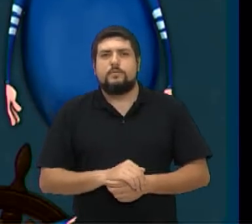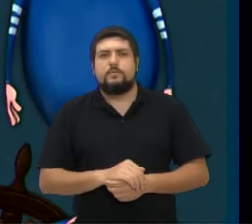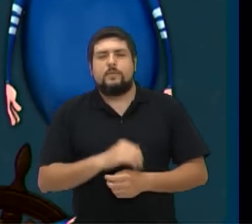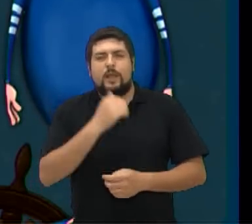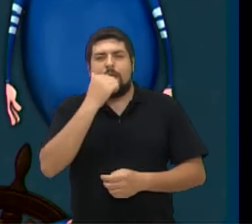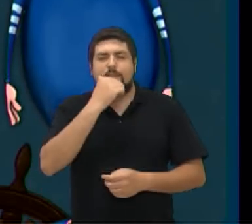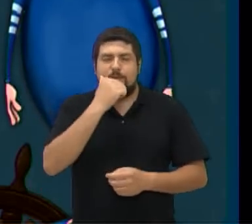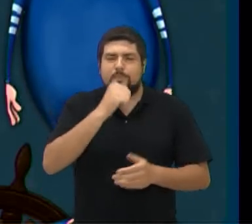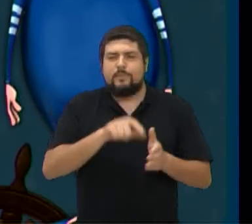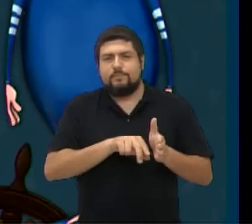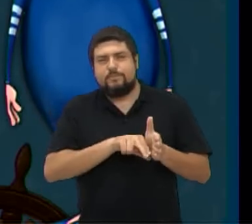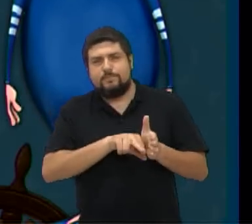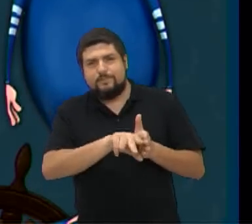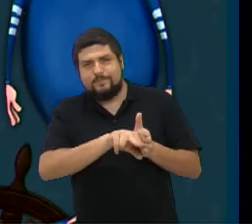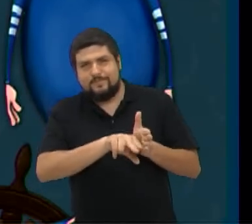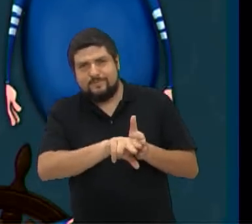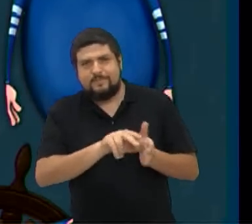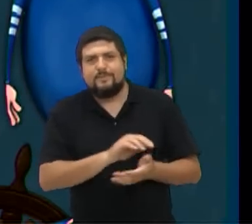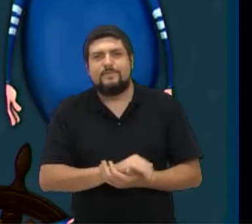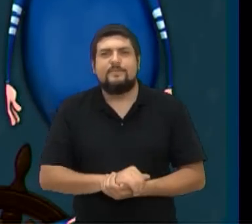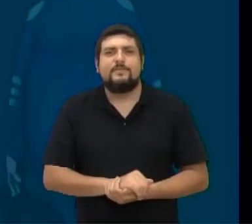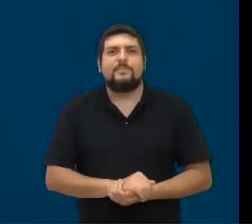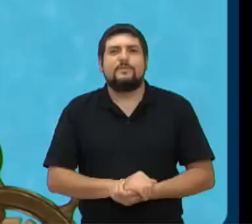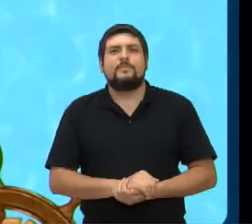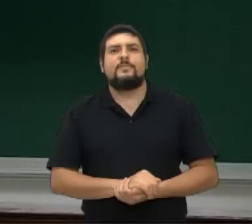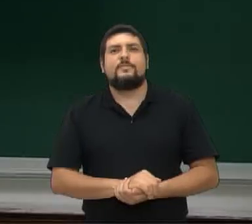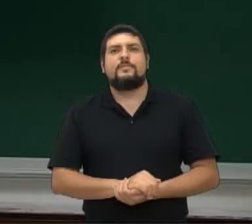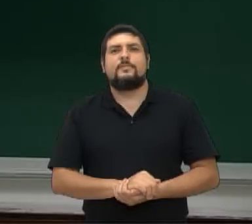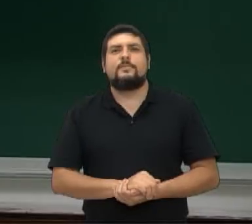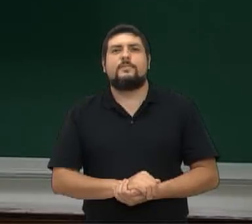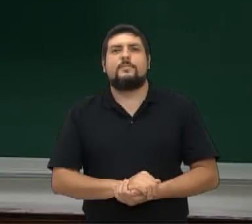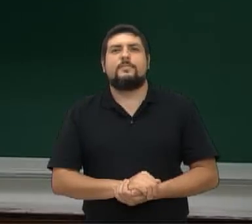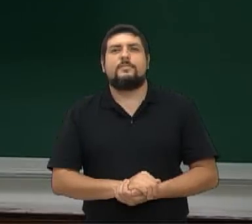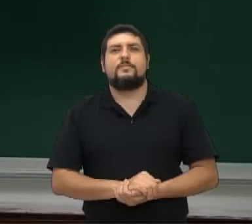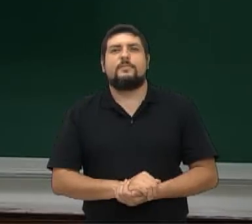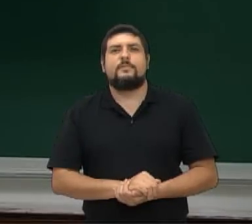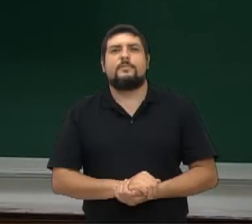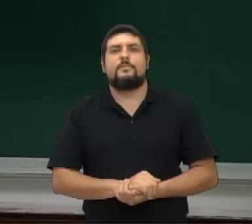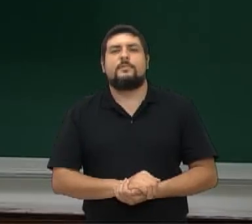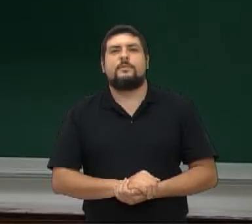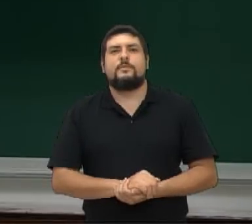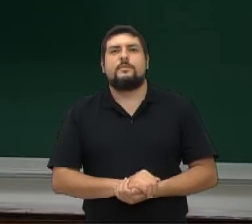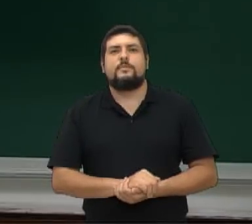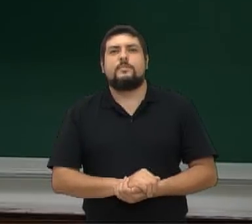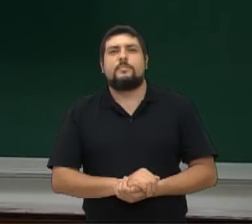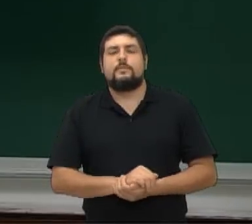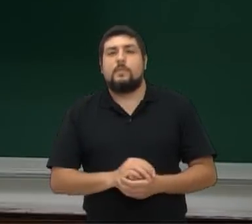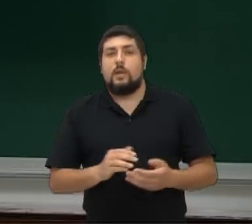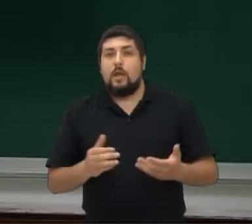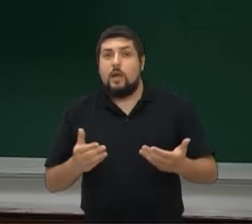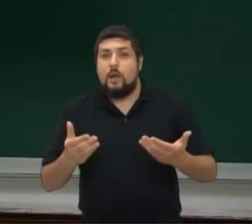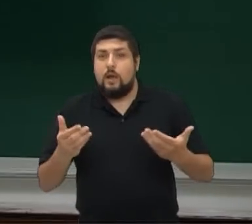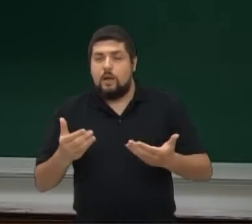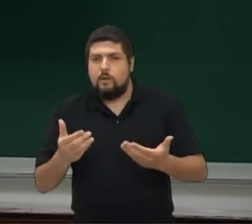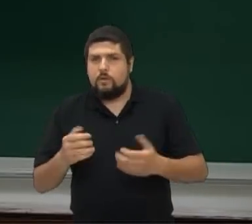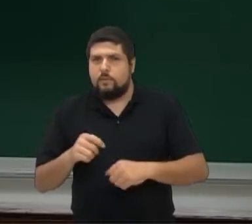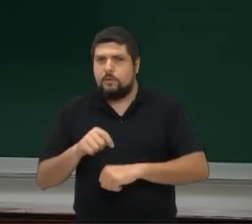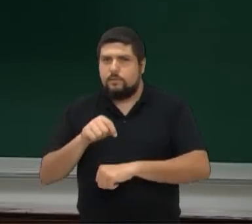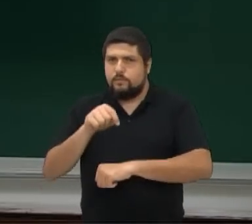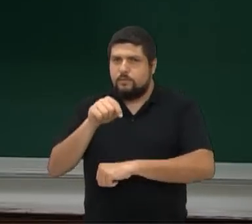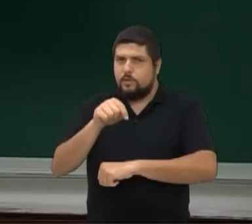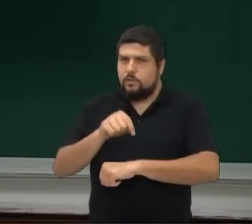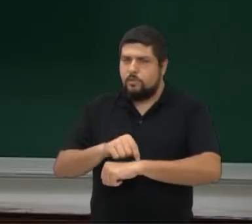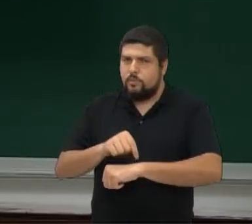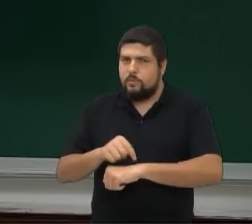ok? Vamos explorar mais um pouquinho, tá? Vamos lá? Então agora a professora vai dar um